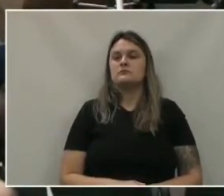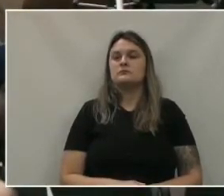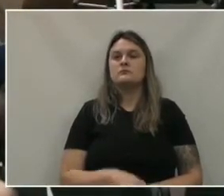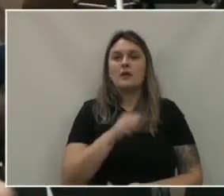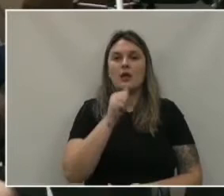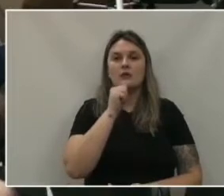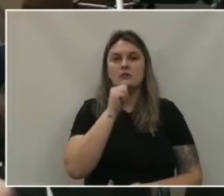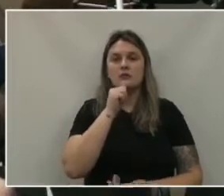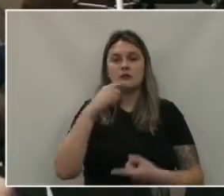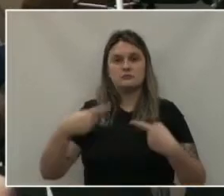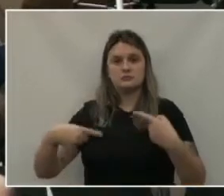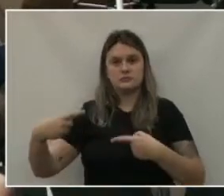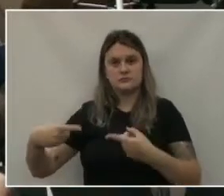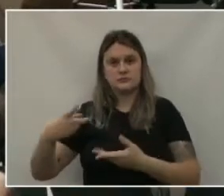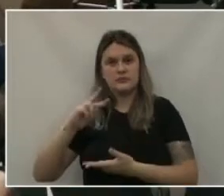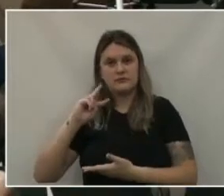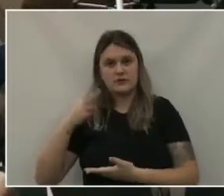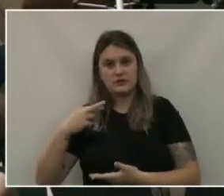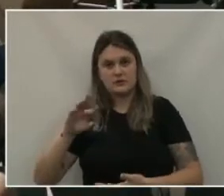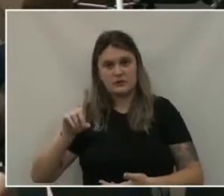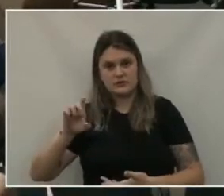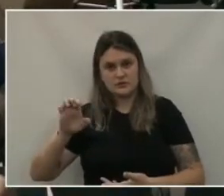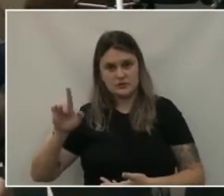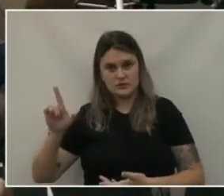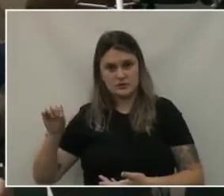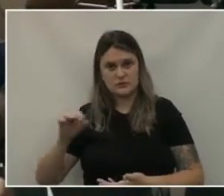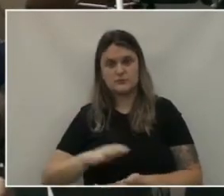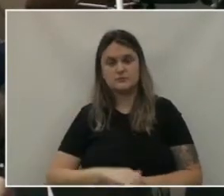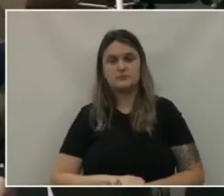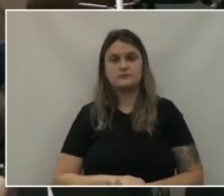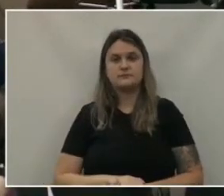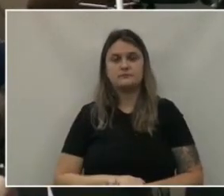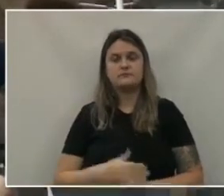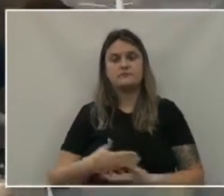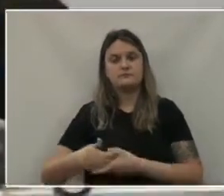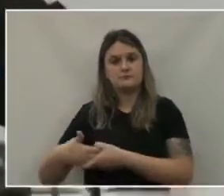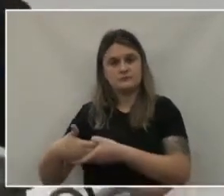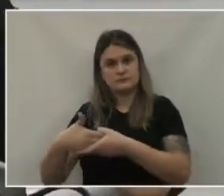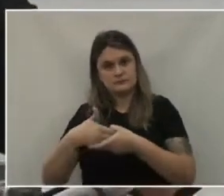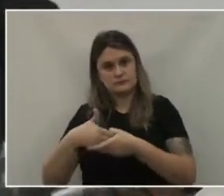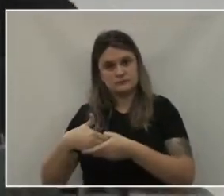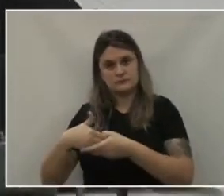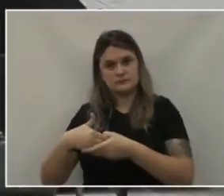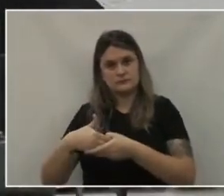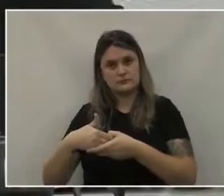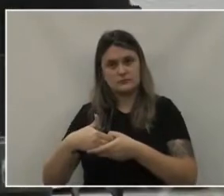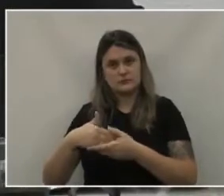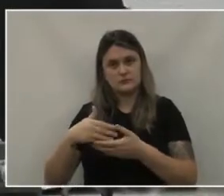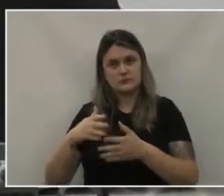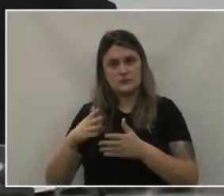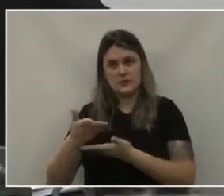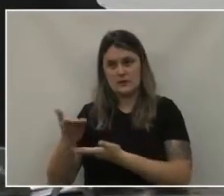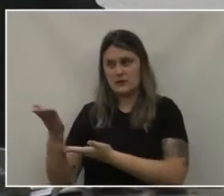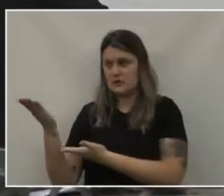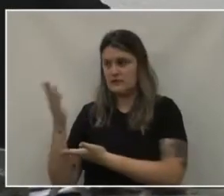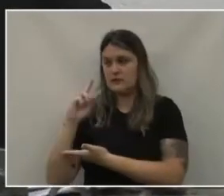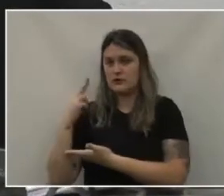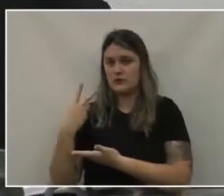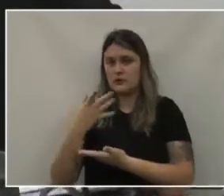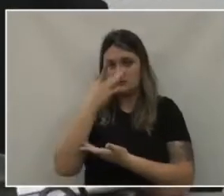Ainda em discussão, com a palavra, o vereador Diego dos Santos. Quero cumprimentar novamente aos pares, o público